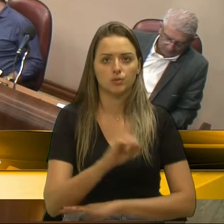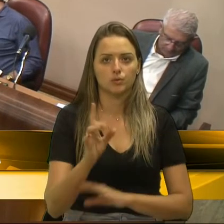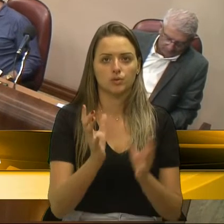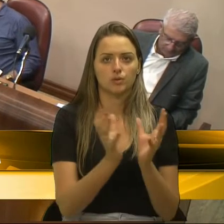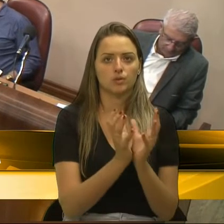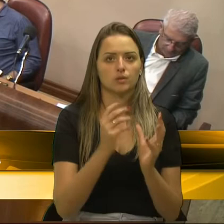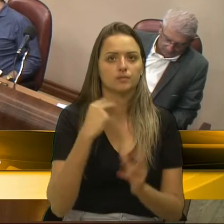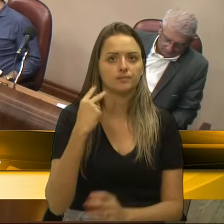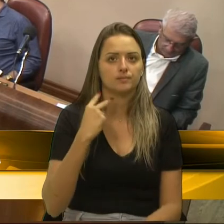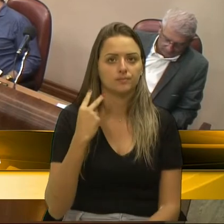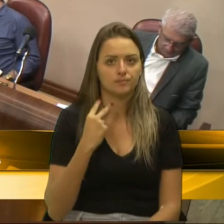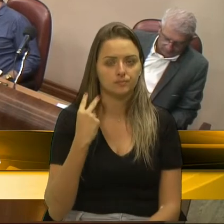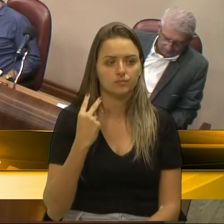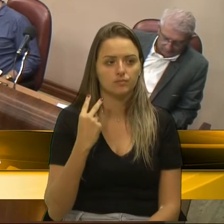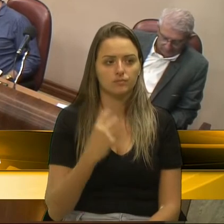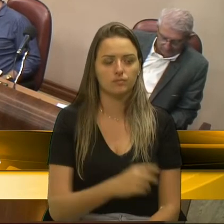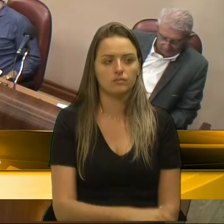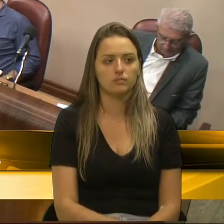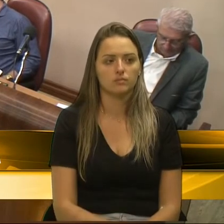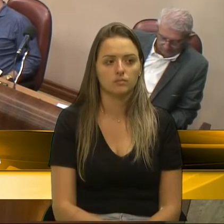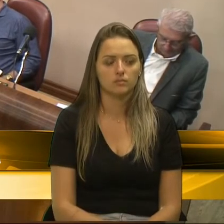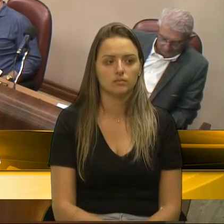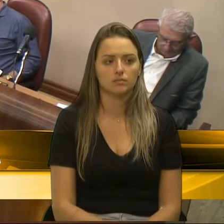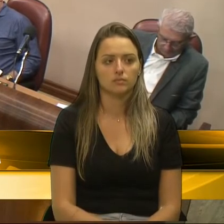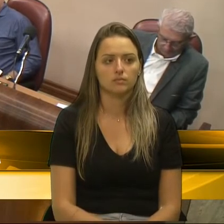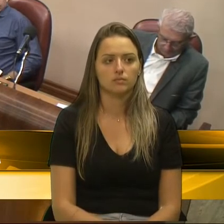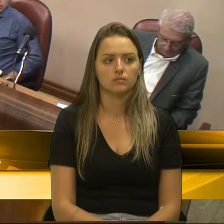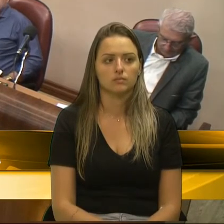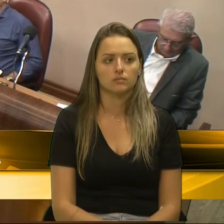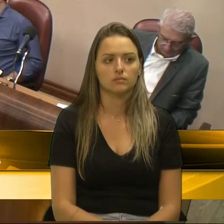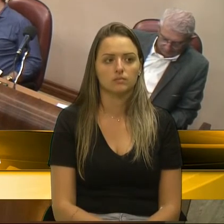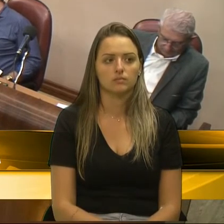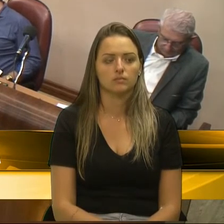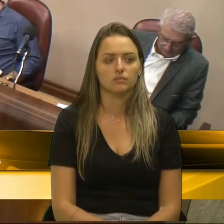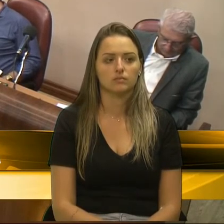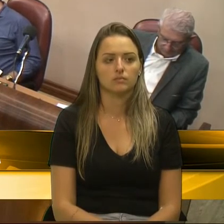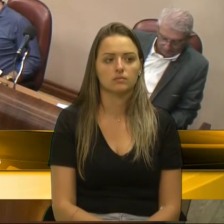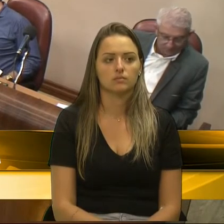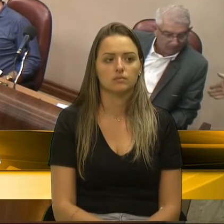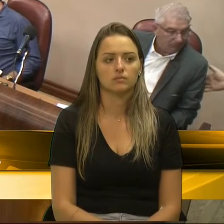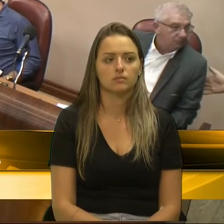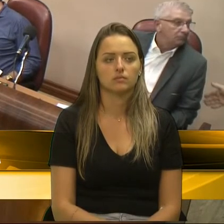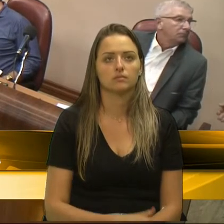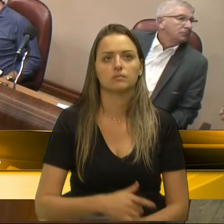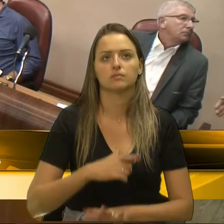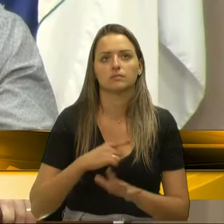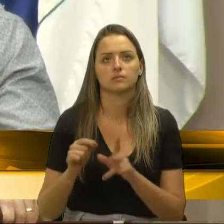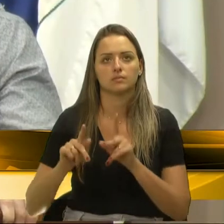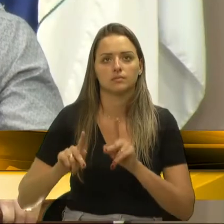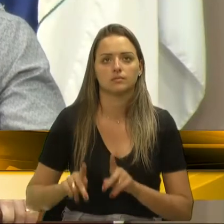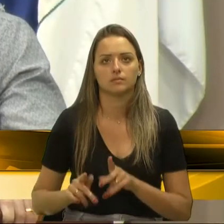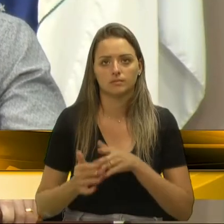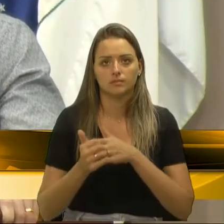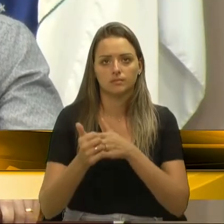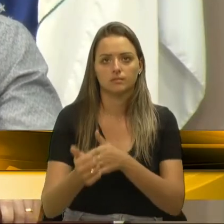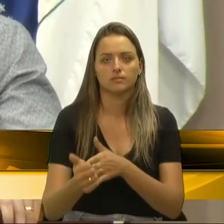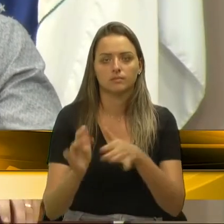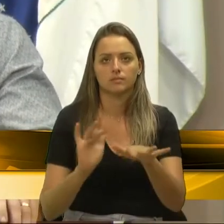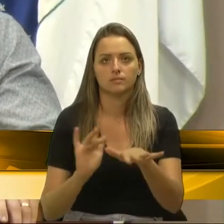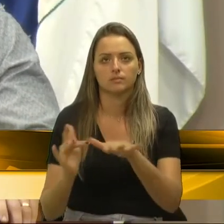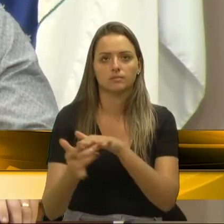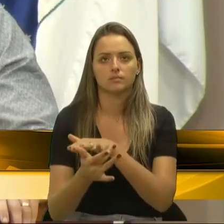vereadores. Bom dia ao pessoal que nos assiste pela TV Câmara e e ao pessoal que nos acompanha pelas redes